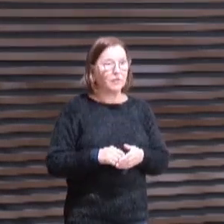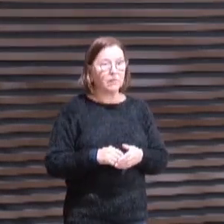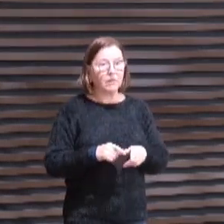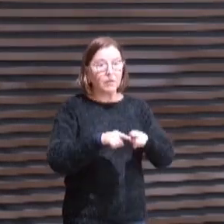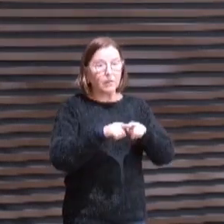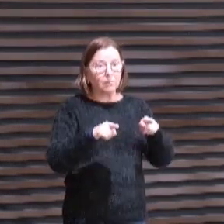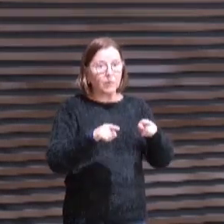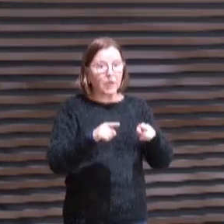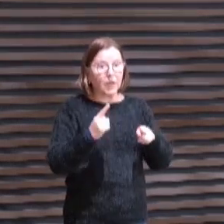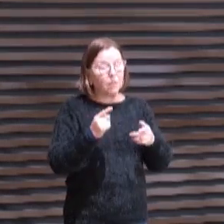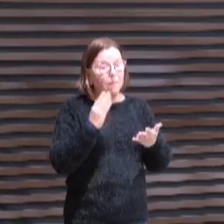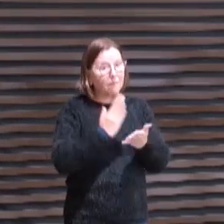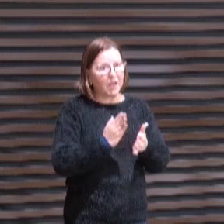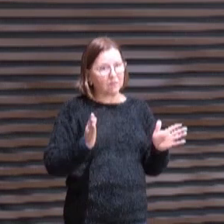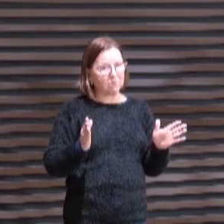um para.